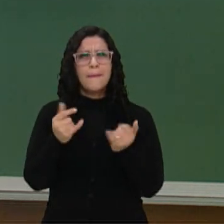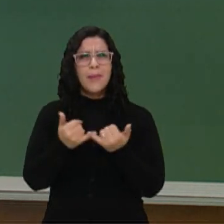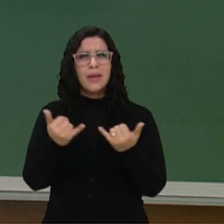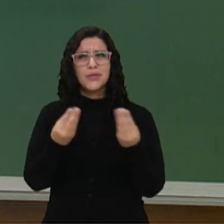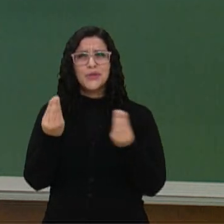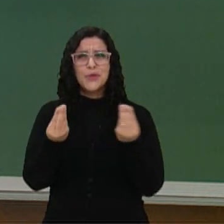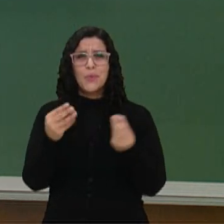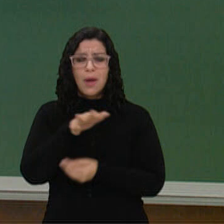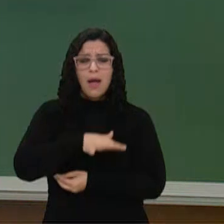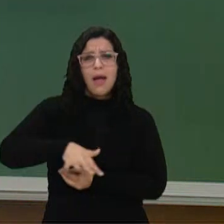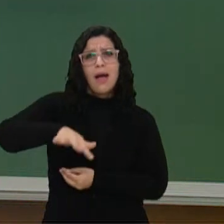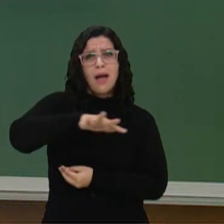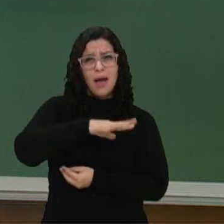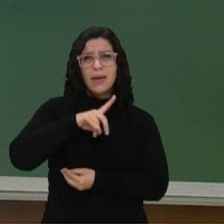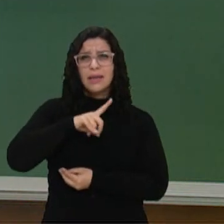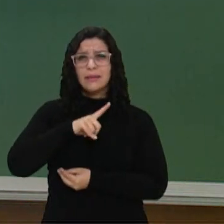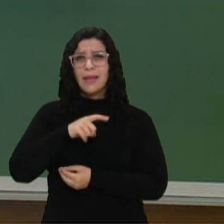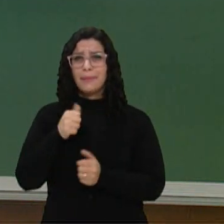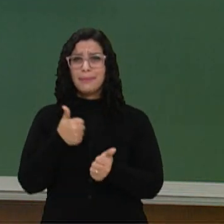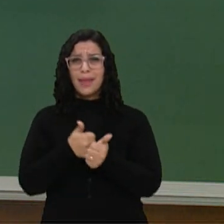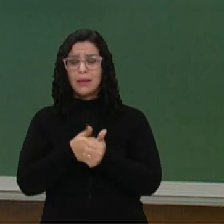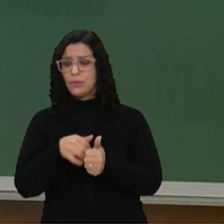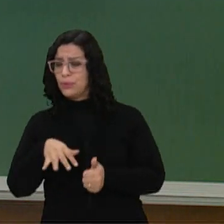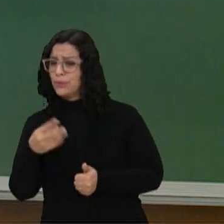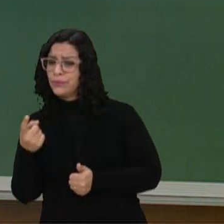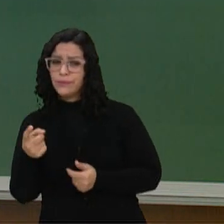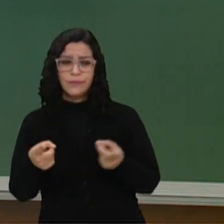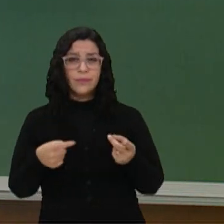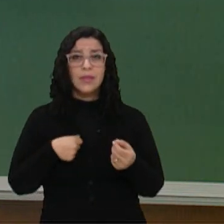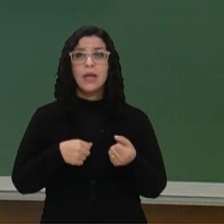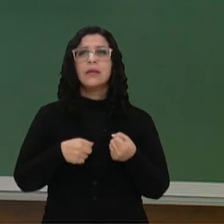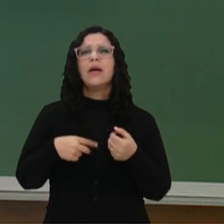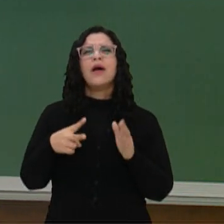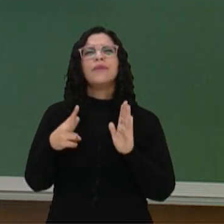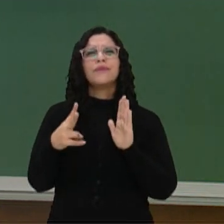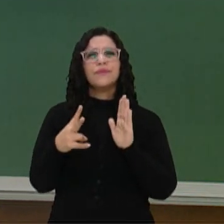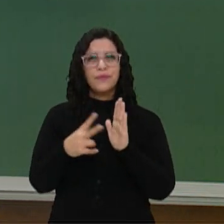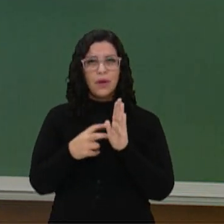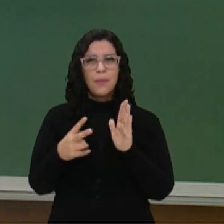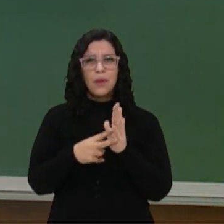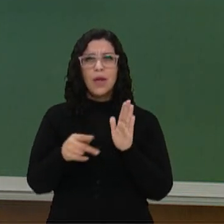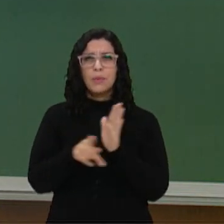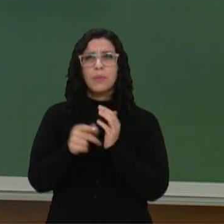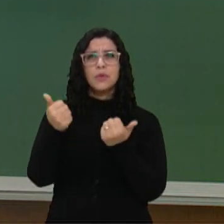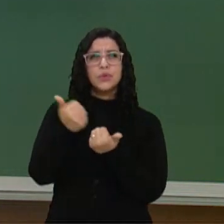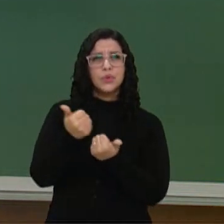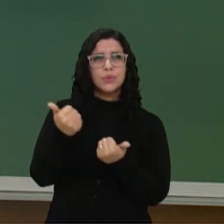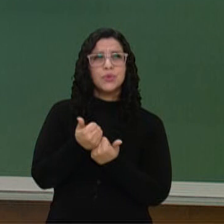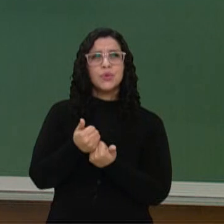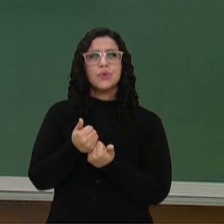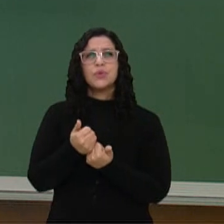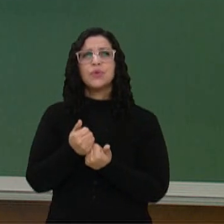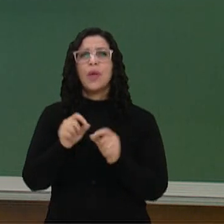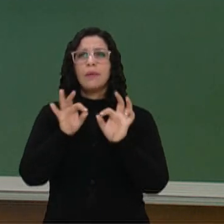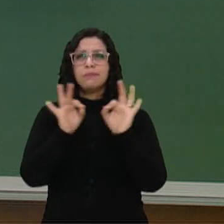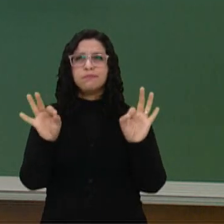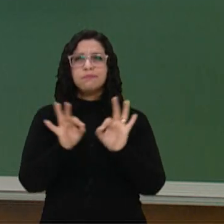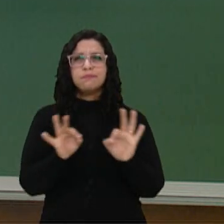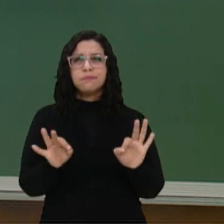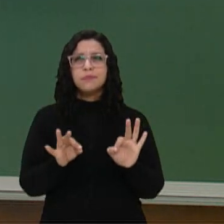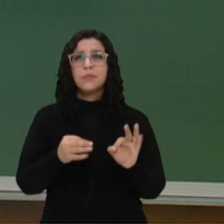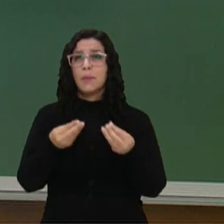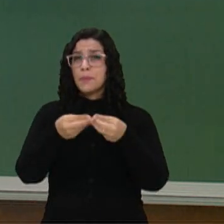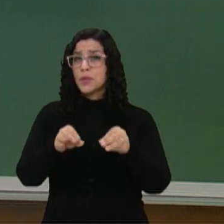na superficialidade que te rodeia. Os vocábulos que poderiam substituir os termos destacados, sem prejuízo